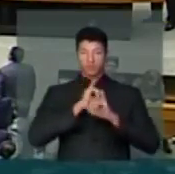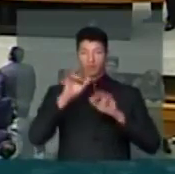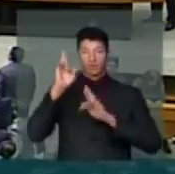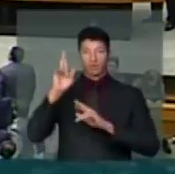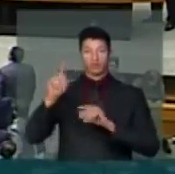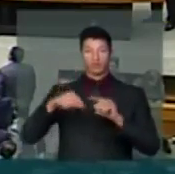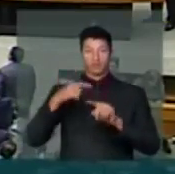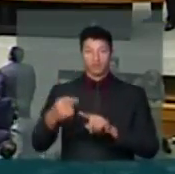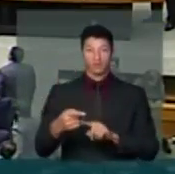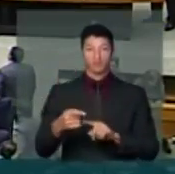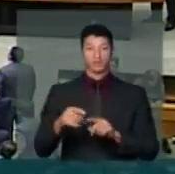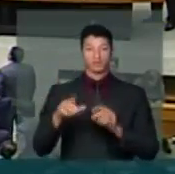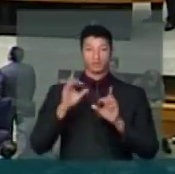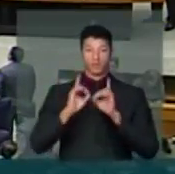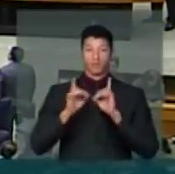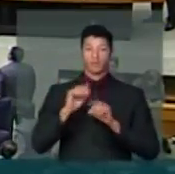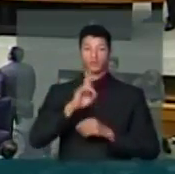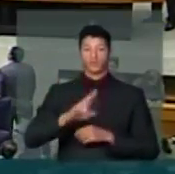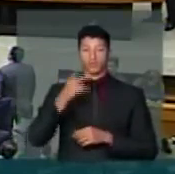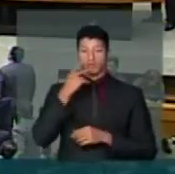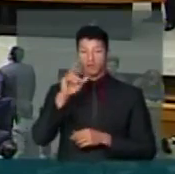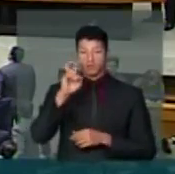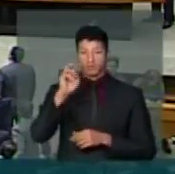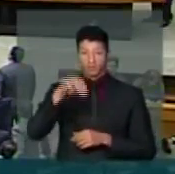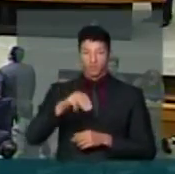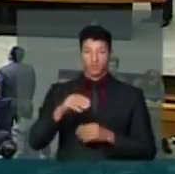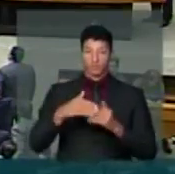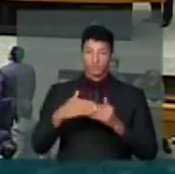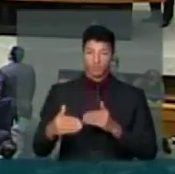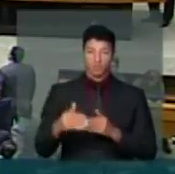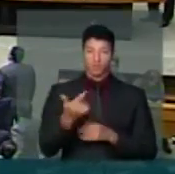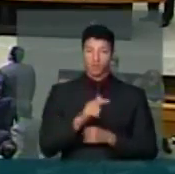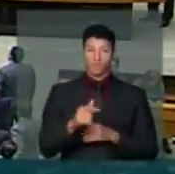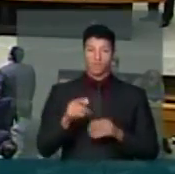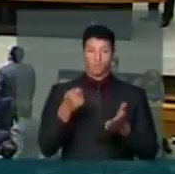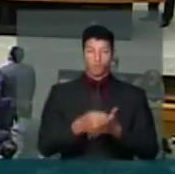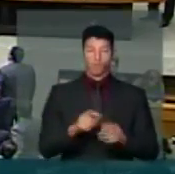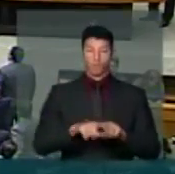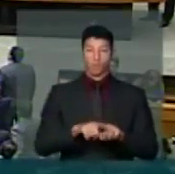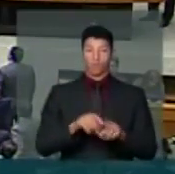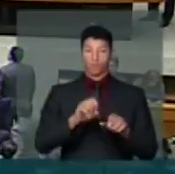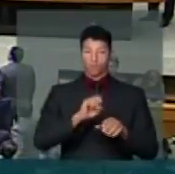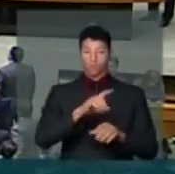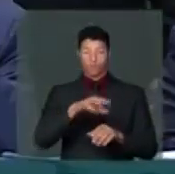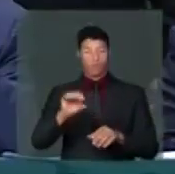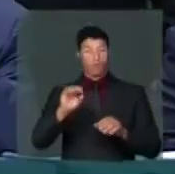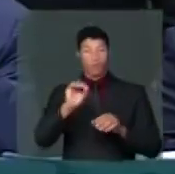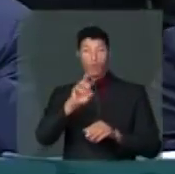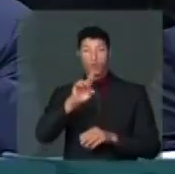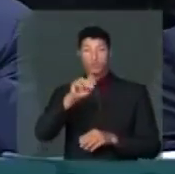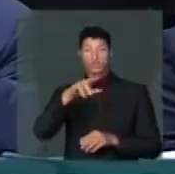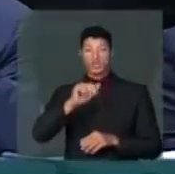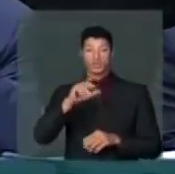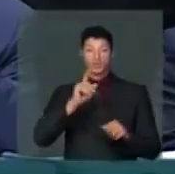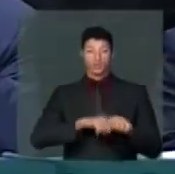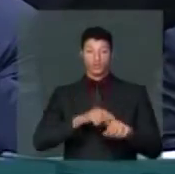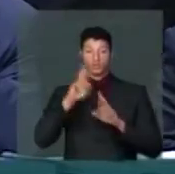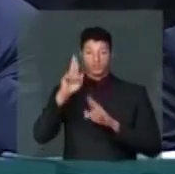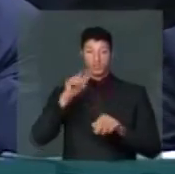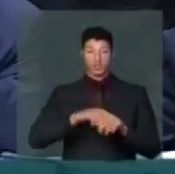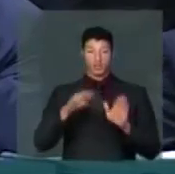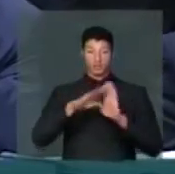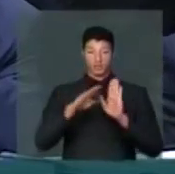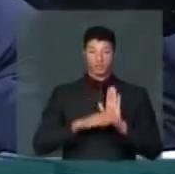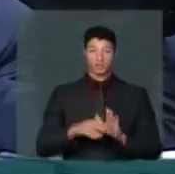líderes, após o término do debate, usar a palavra por 5 minutos sem a parte. Não é aplicado porque eu estou numa sessão ordinária e o tempo de líder é previsto no